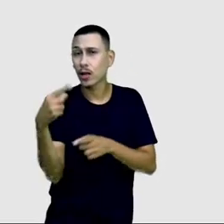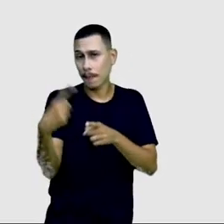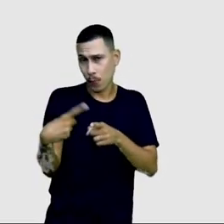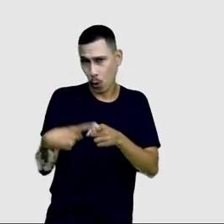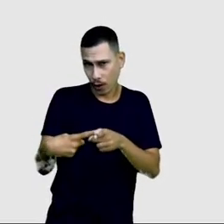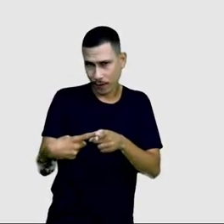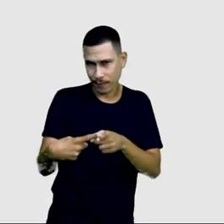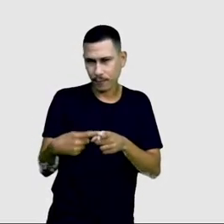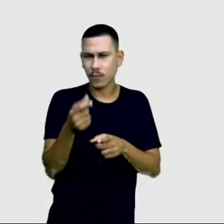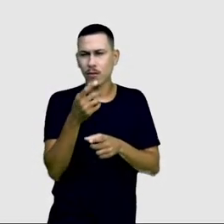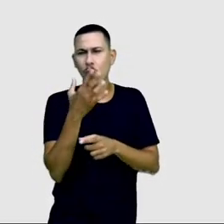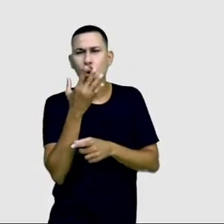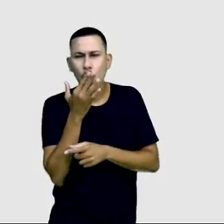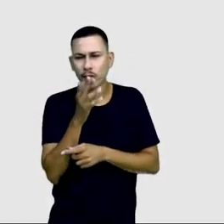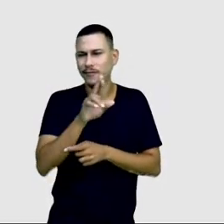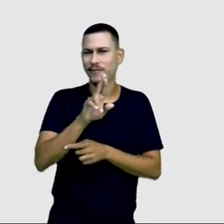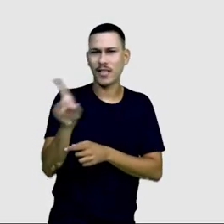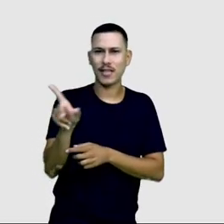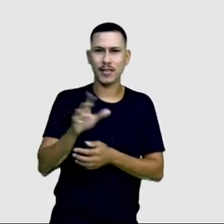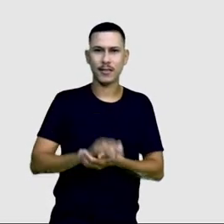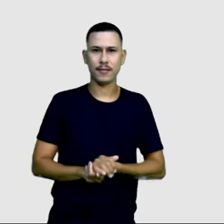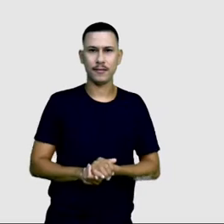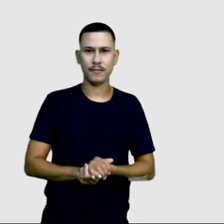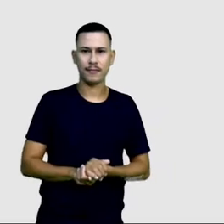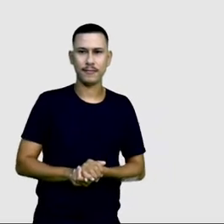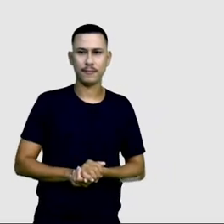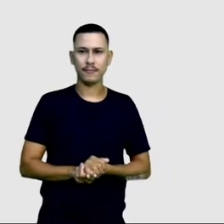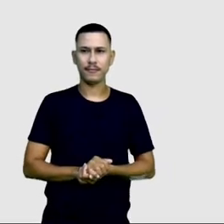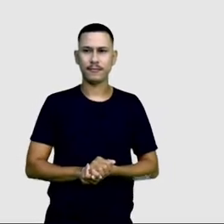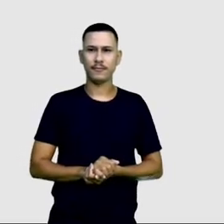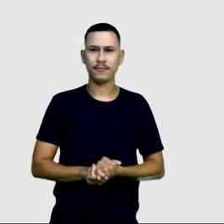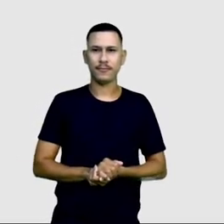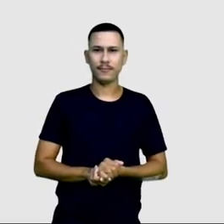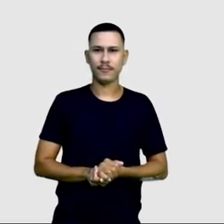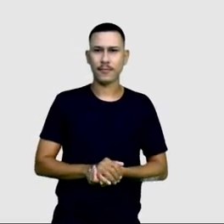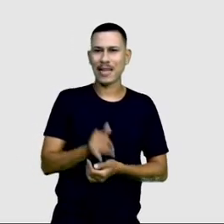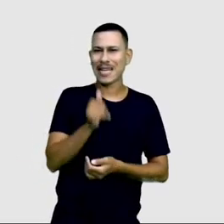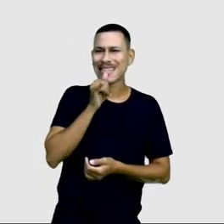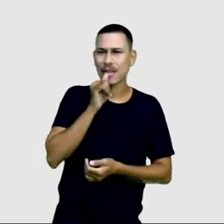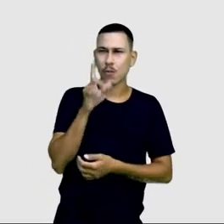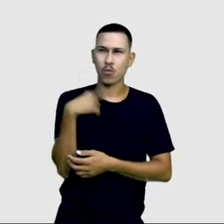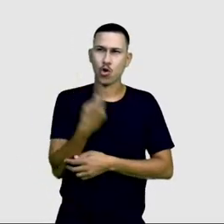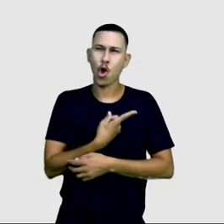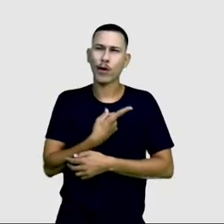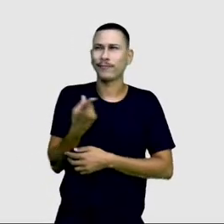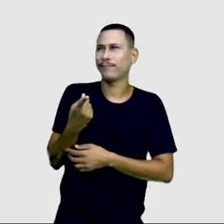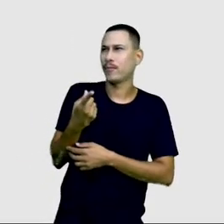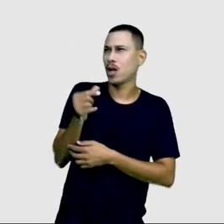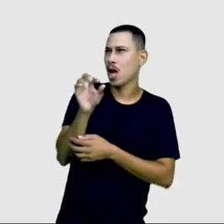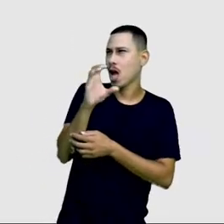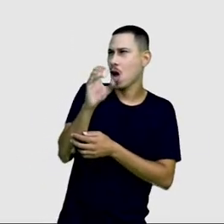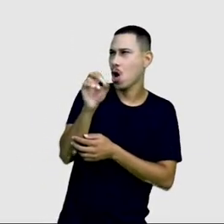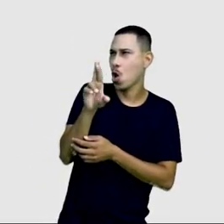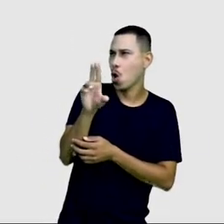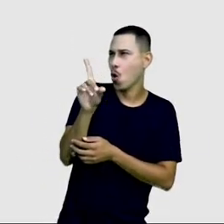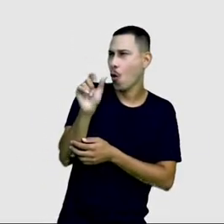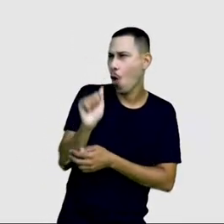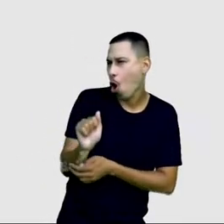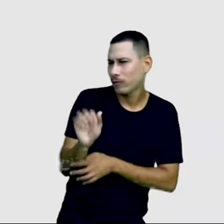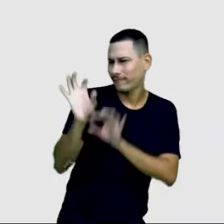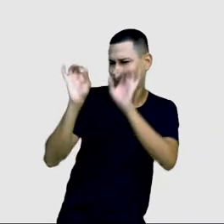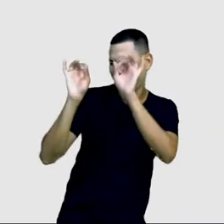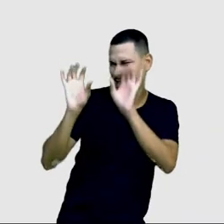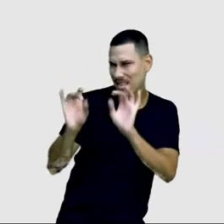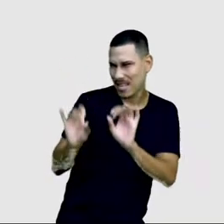essa corda numa cor diferente? Pelo seguinte fato. A gente tem essa corda que ela é super